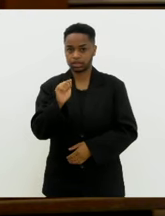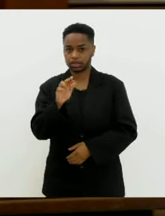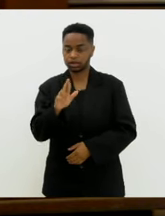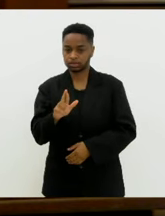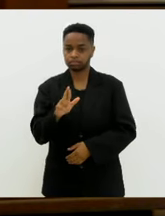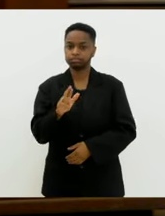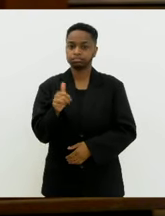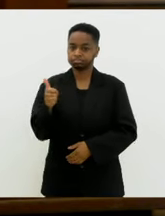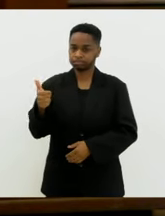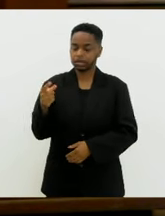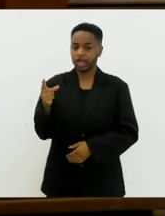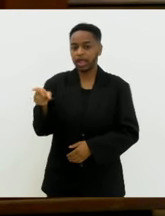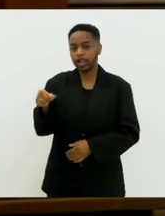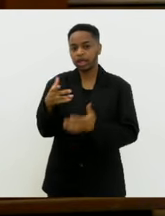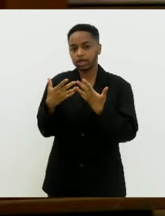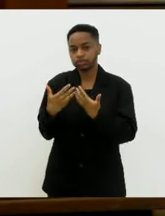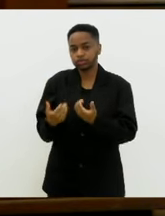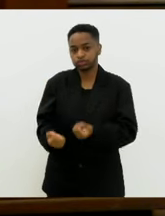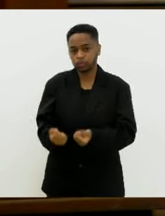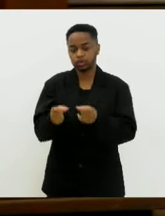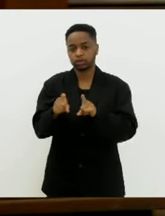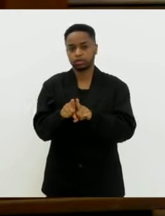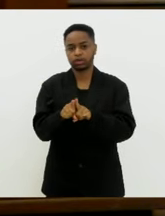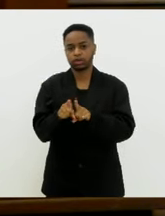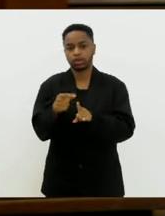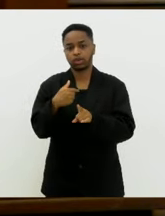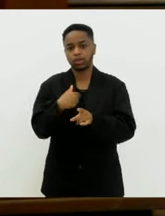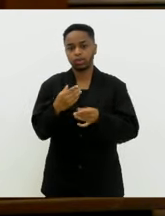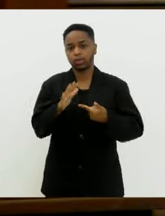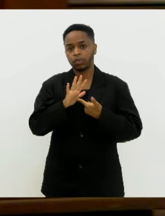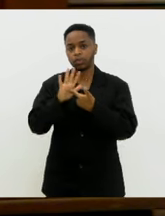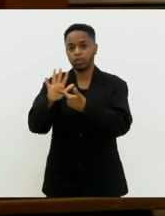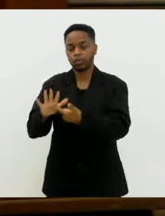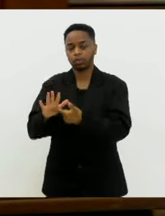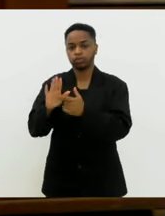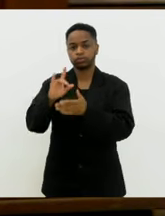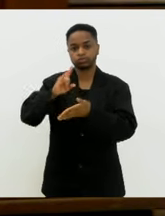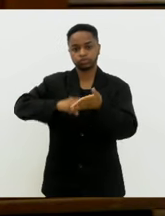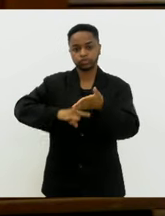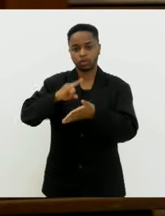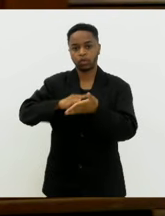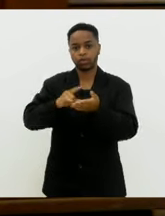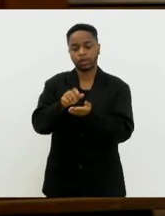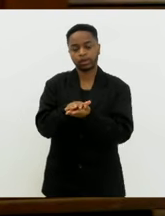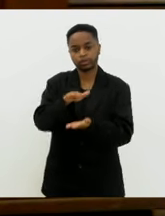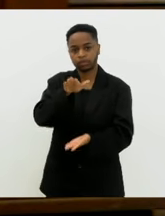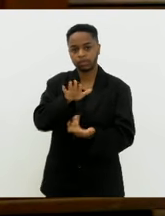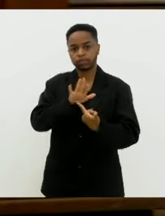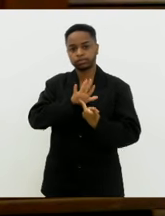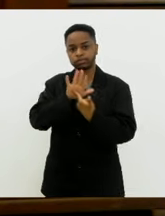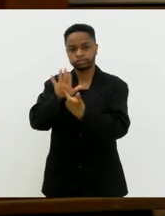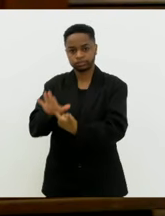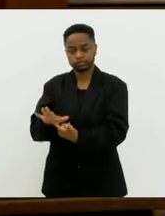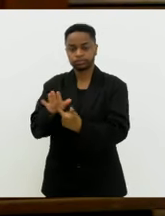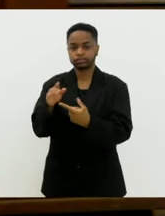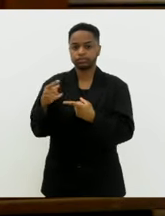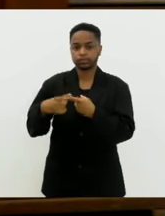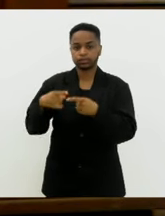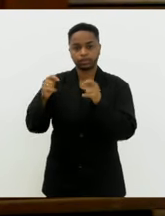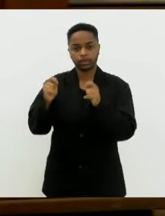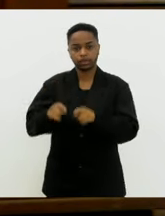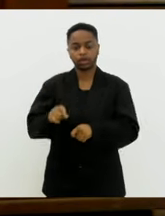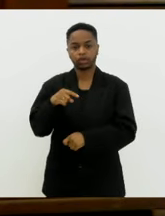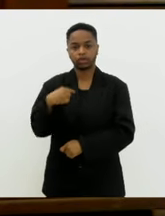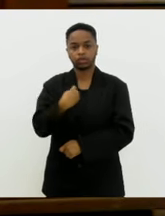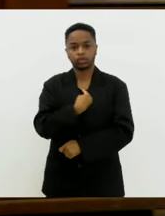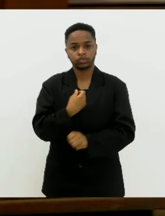bem acatado. Vou apresentar a ele uma minuta de documentação para que nós possamos, com o